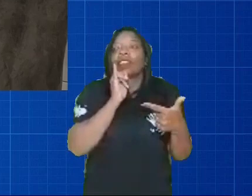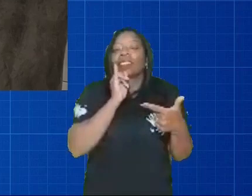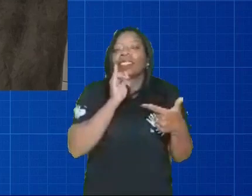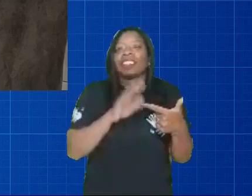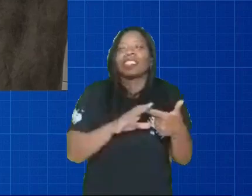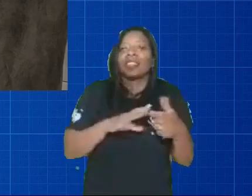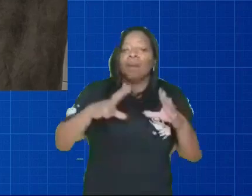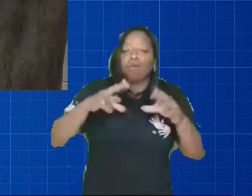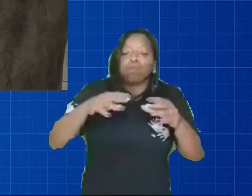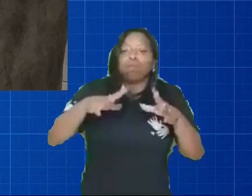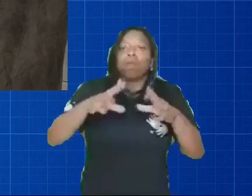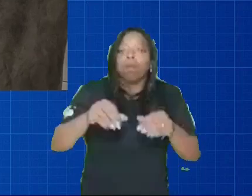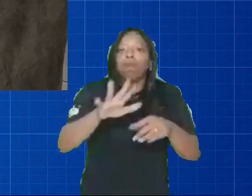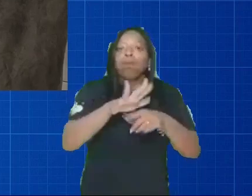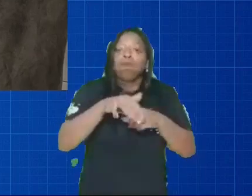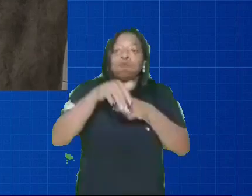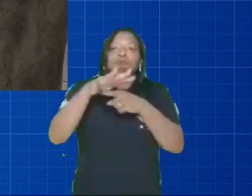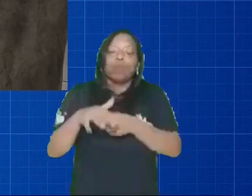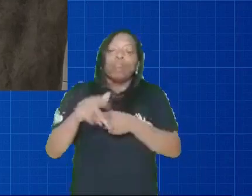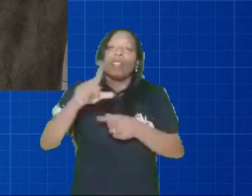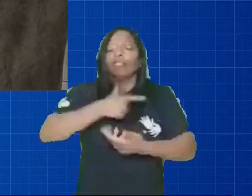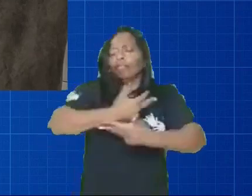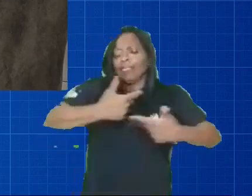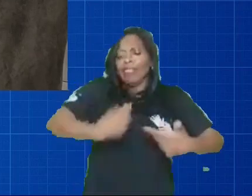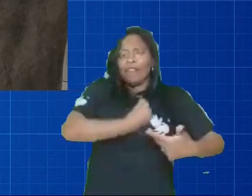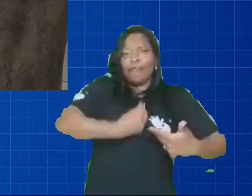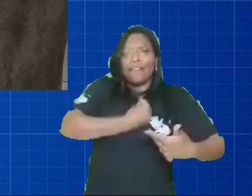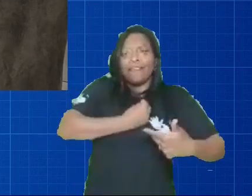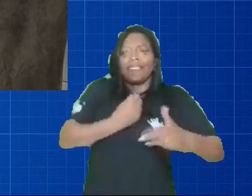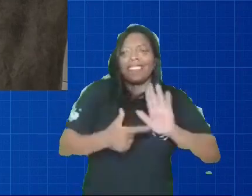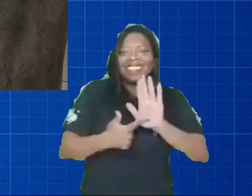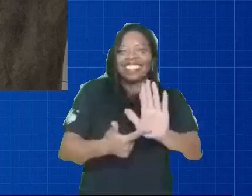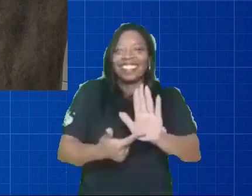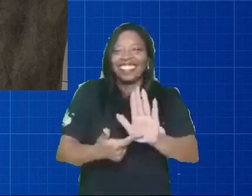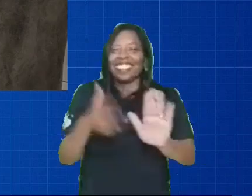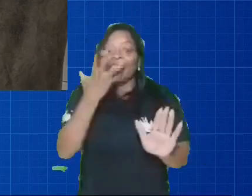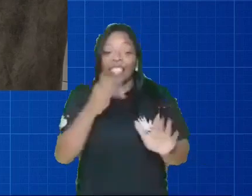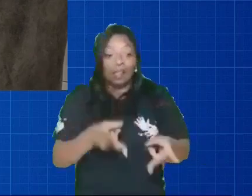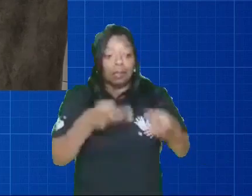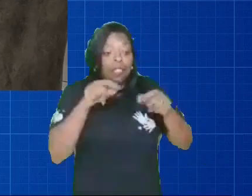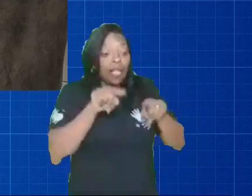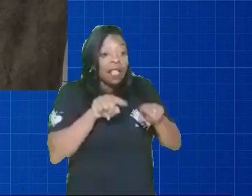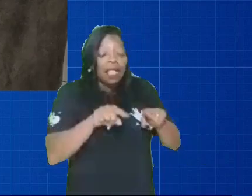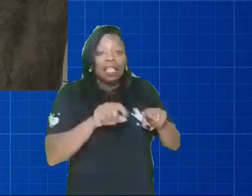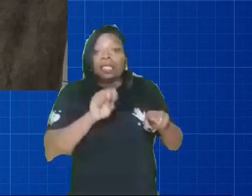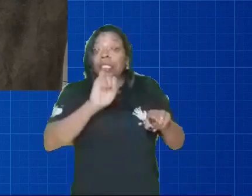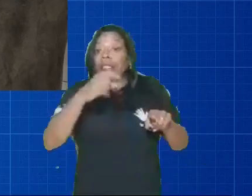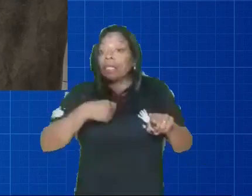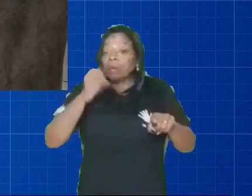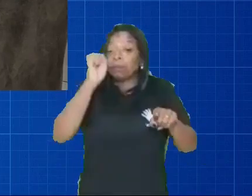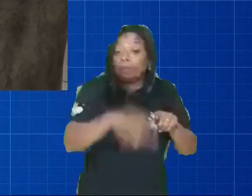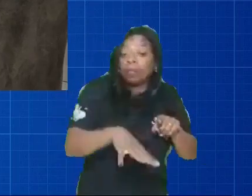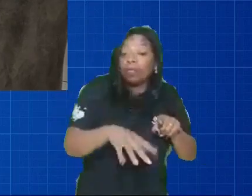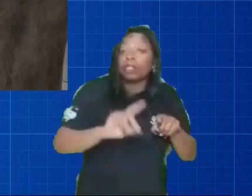esponja do mar. Surgiram vários seres vivos que as crianças, eles mesmos falavam, percebiam. Falei, nossa, se eu jogar o lixinho aqui, no meu pátio da minha